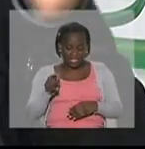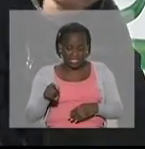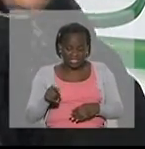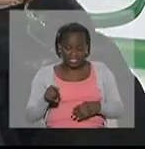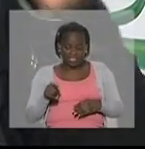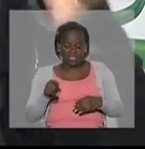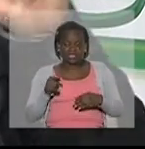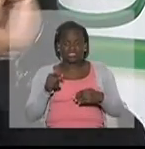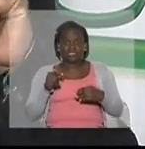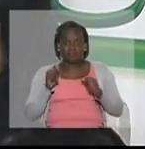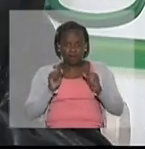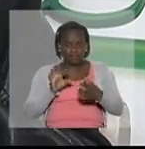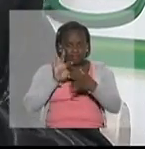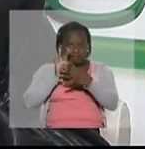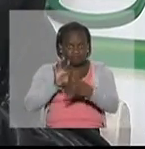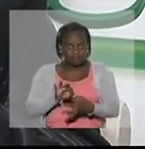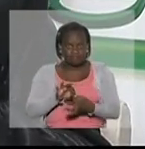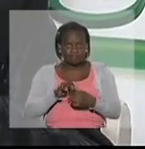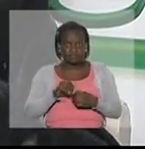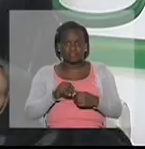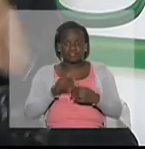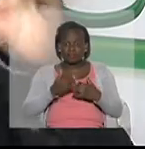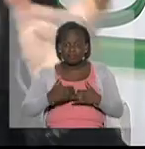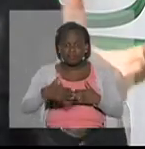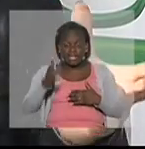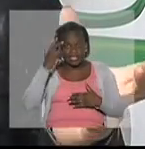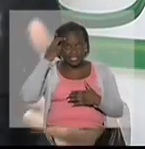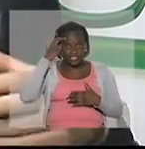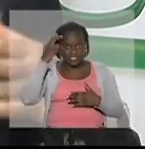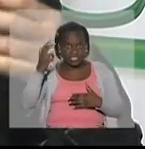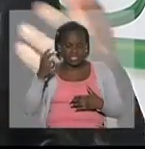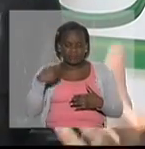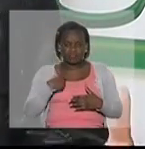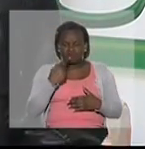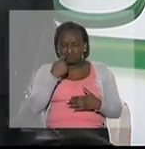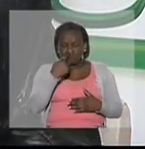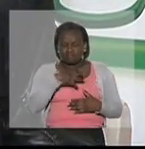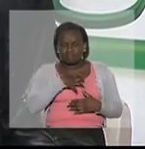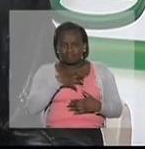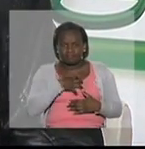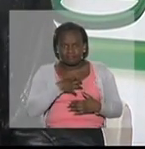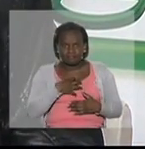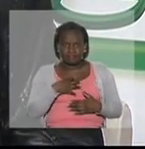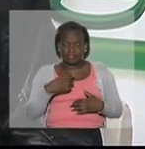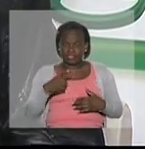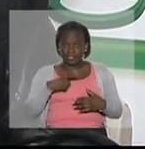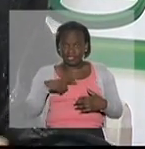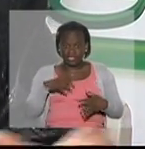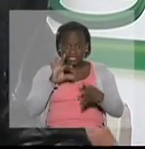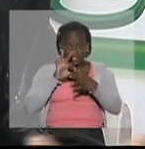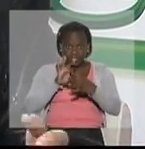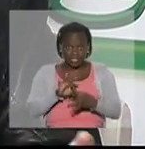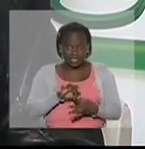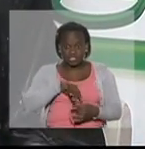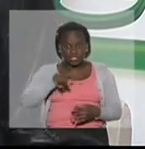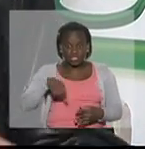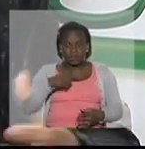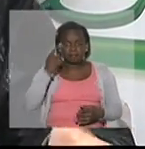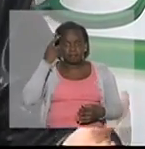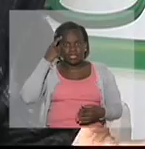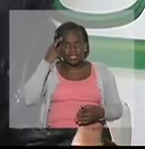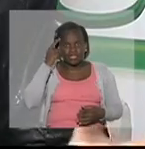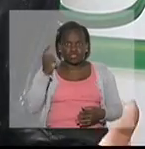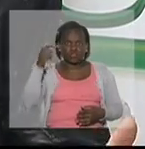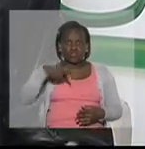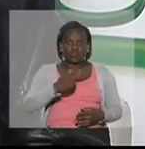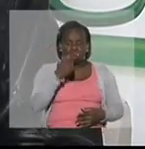ser aí, eu posso me conectar. Tem uma coisa que vai além até da inteligência, que é afetiva. Tem uma relação que a gente nota afetiva. A gente